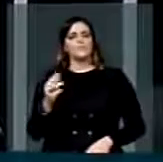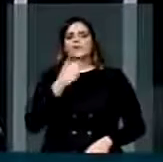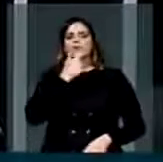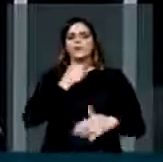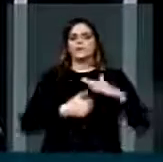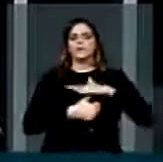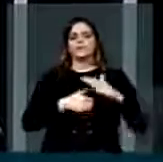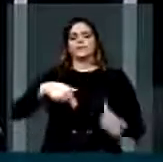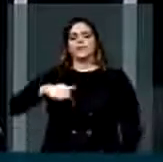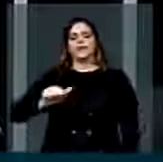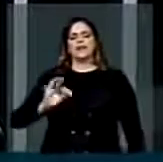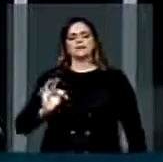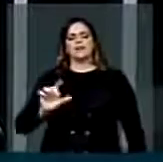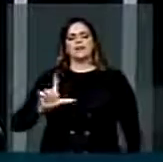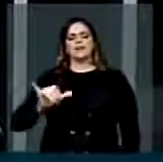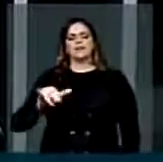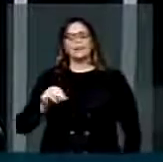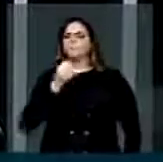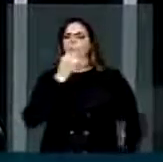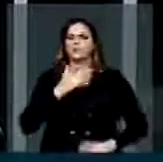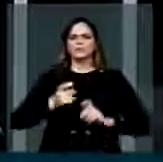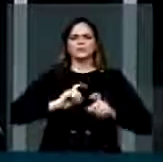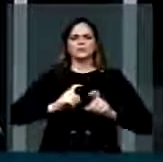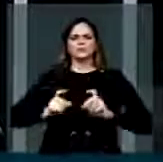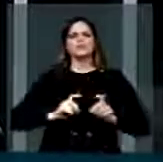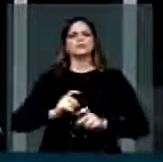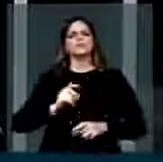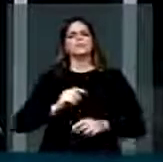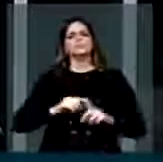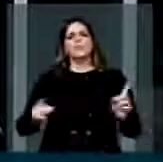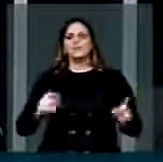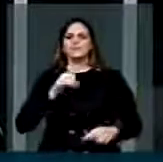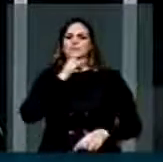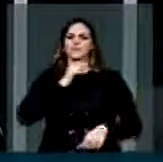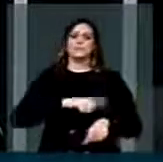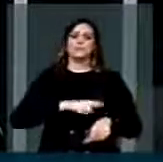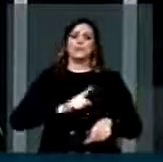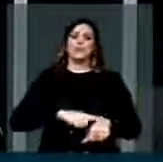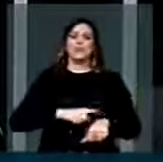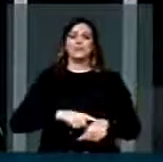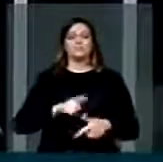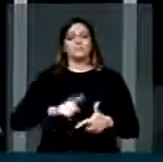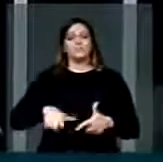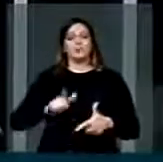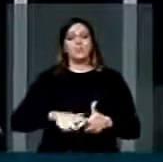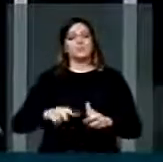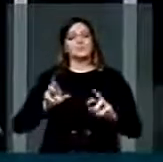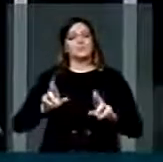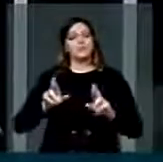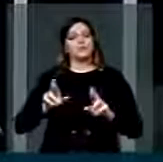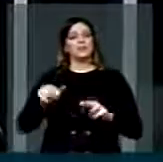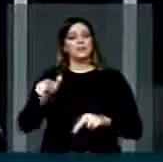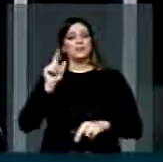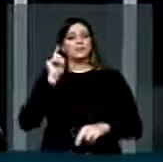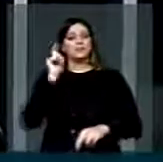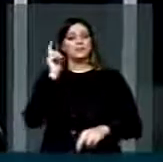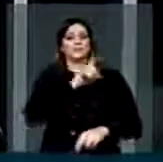Natalino Salgado, que é um bom gestor, infelizmente está atravessando lá uma crise que eu espero que ele supere,